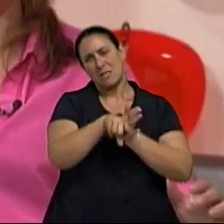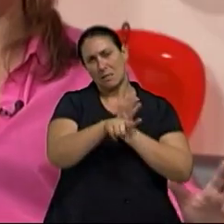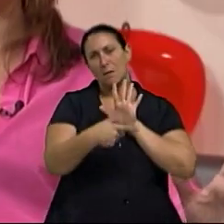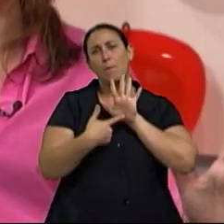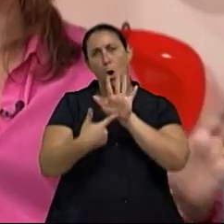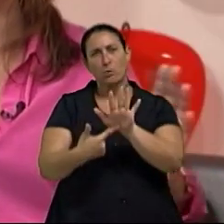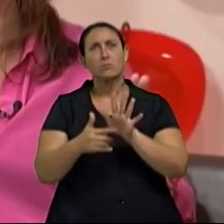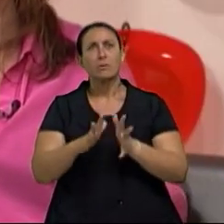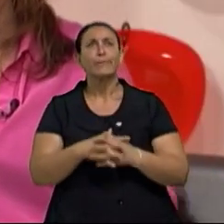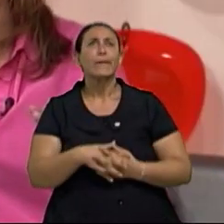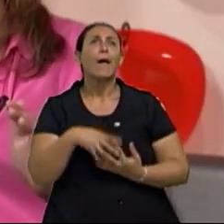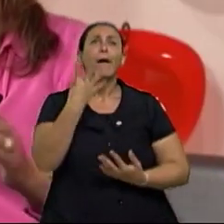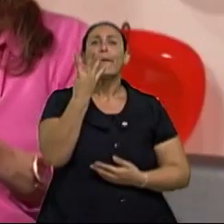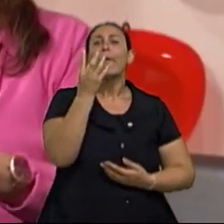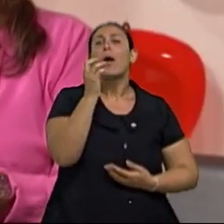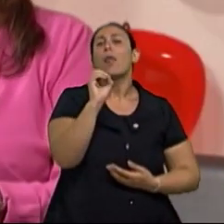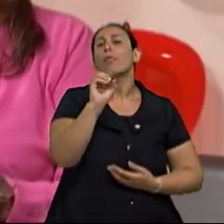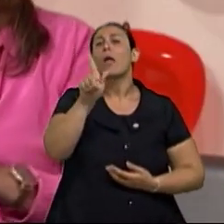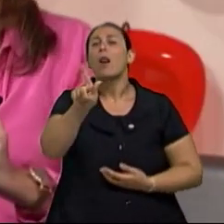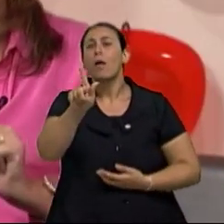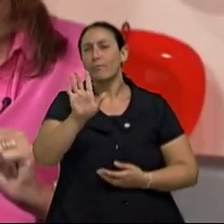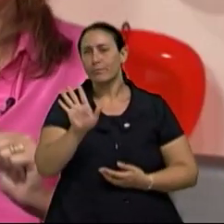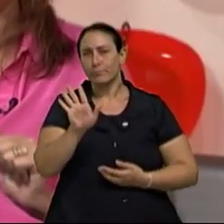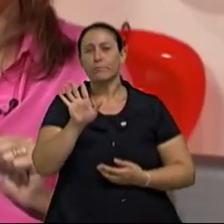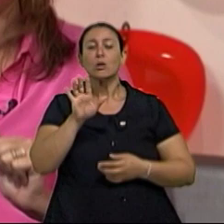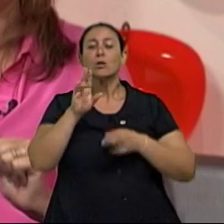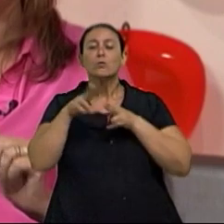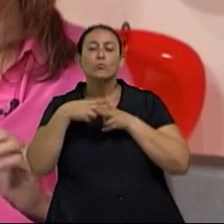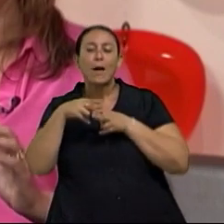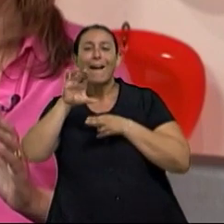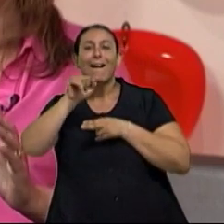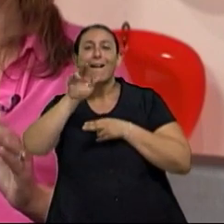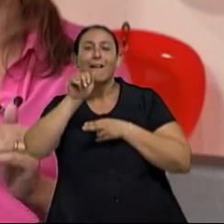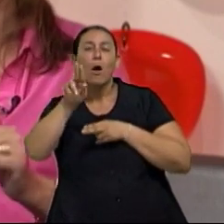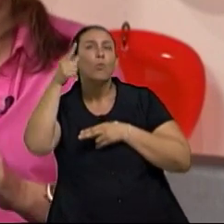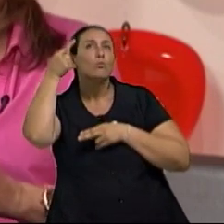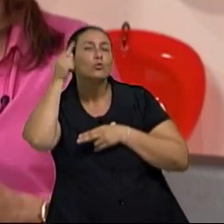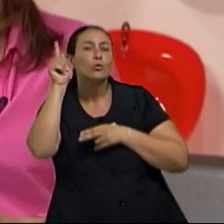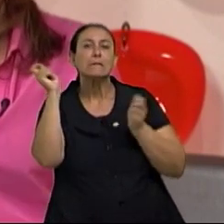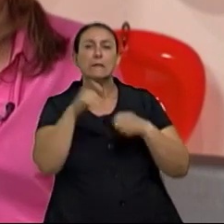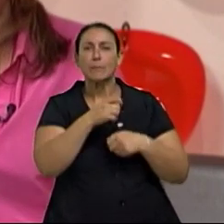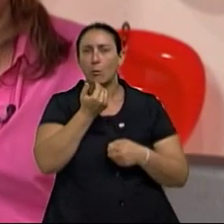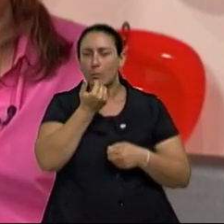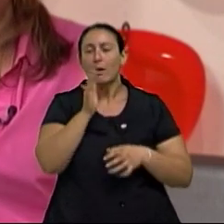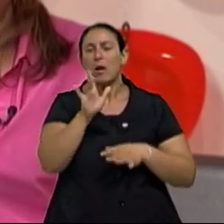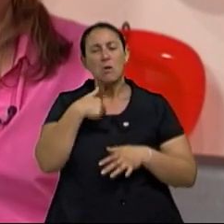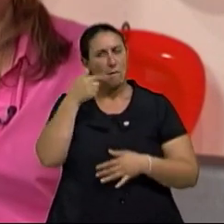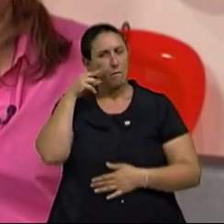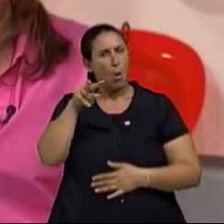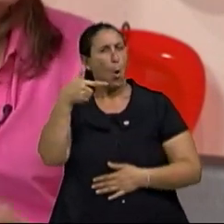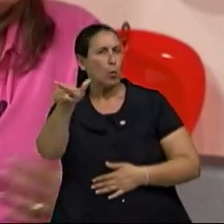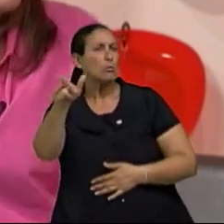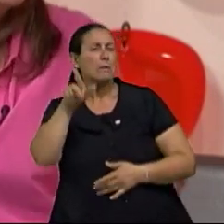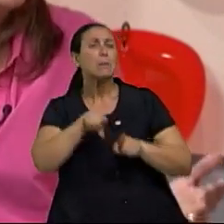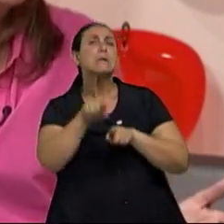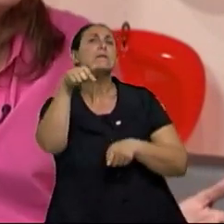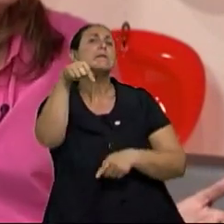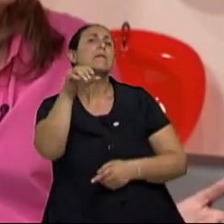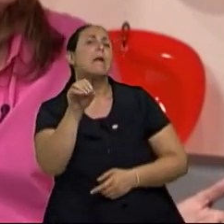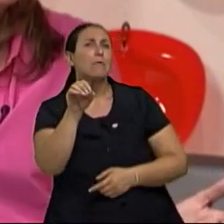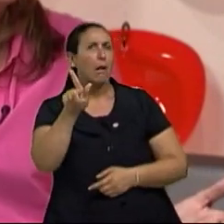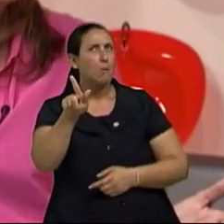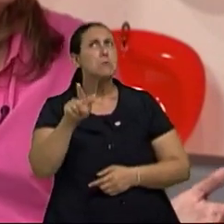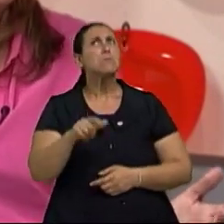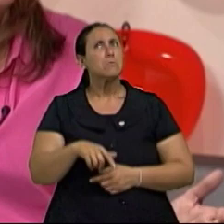que 40 gramas de um chocolate, tantos por cento de cacau por dia. Outros, eu já li 70 gramas de chocolate. É